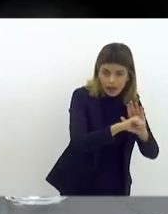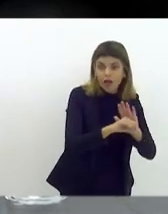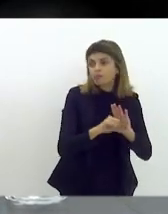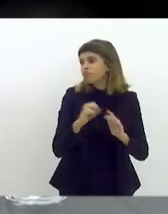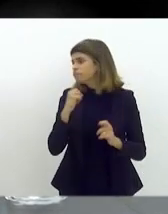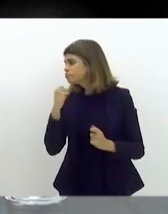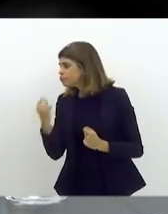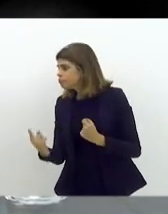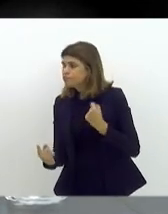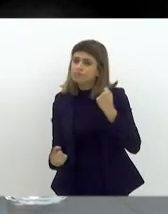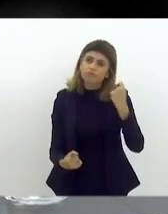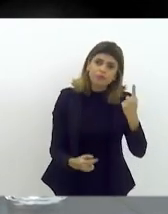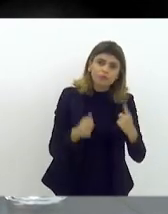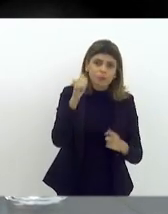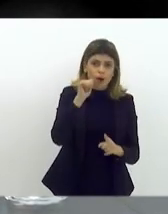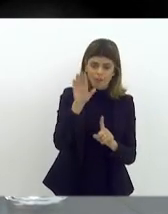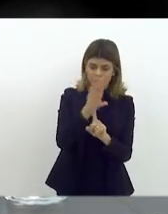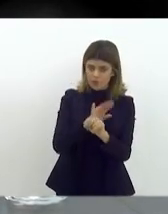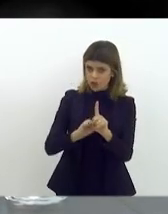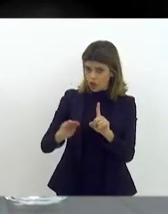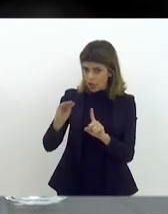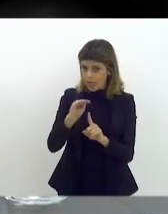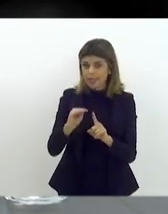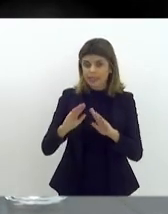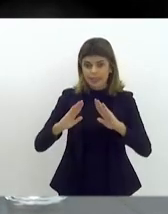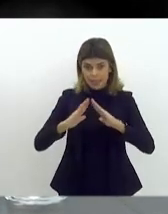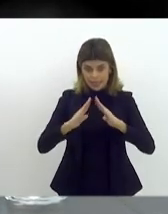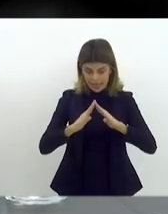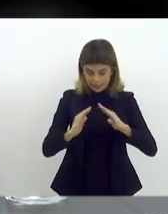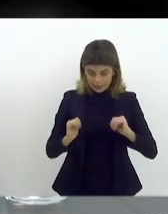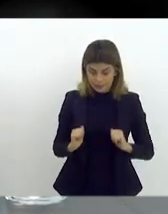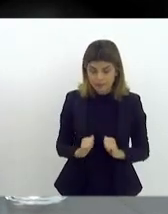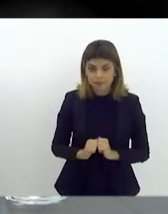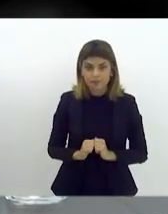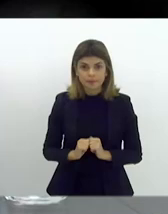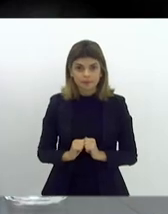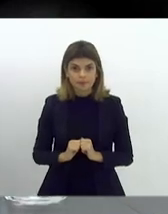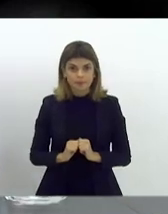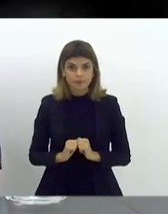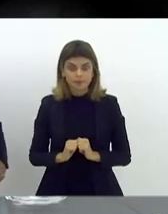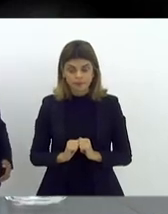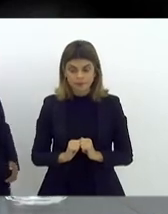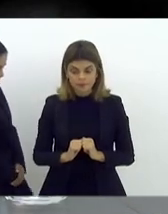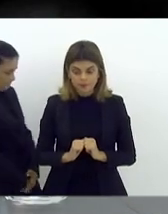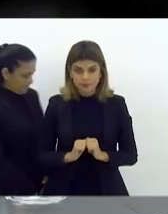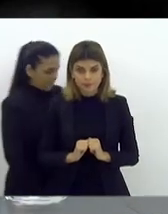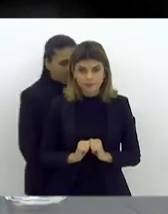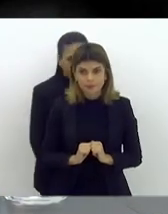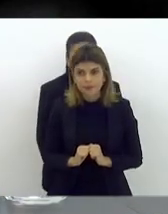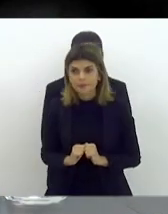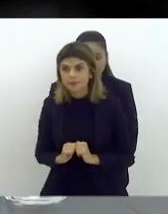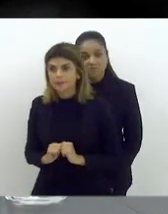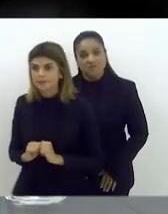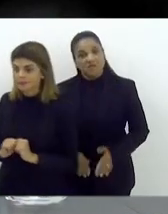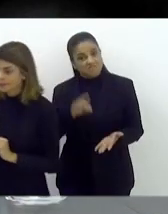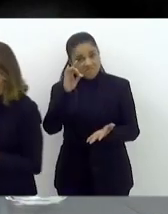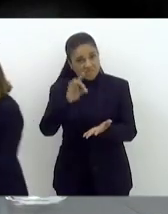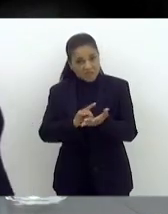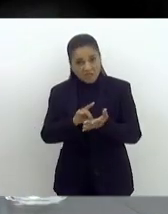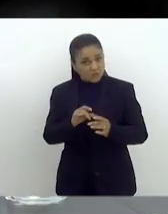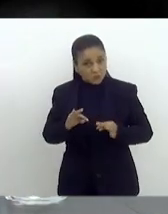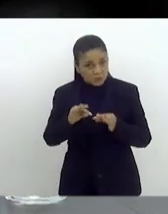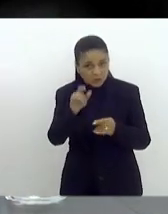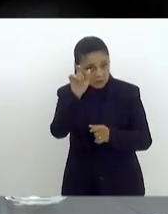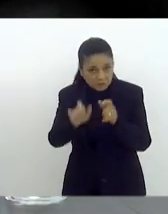caso de violência doméstico familiar contra mulher porque haveria incidência da Lei Maria da Penha Mas essa não era a realidade de todas as mulheres né só